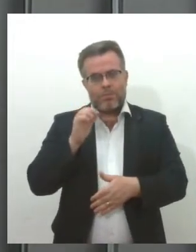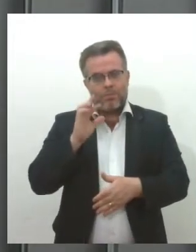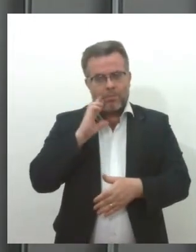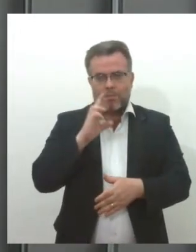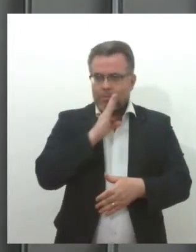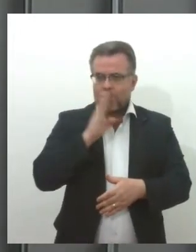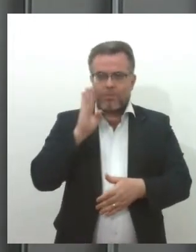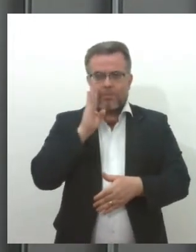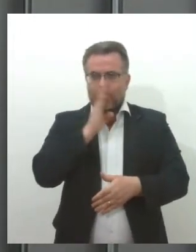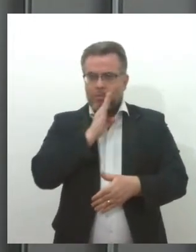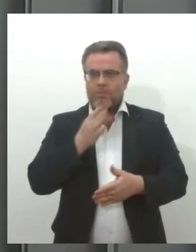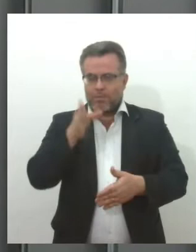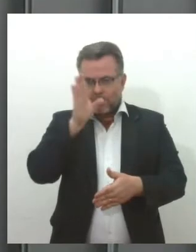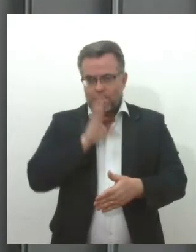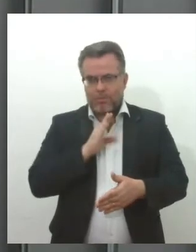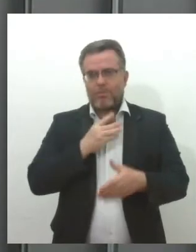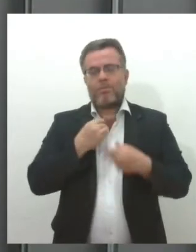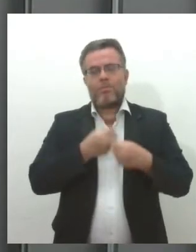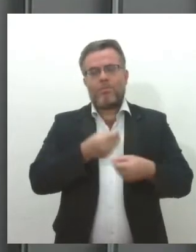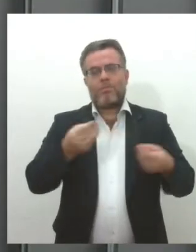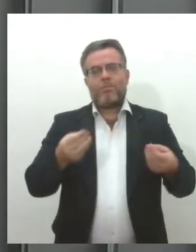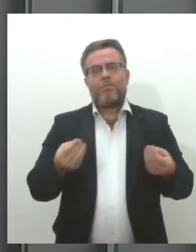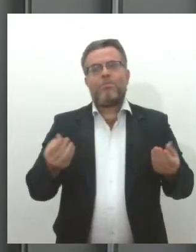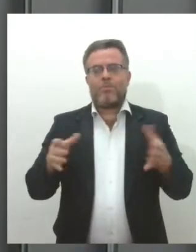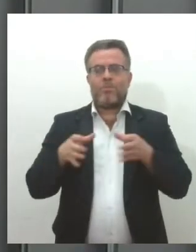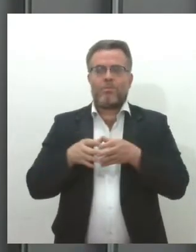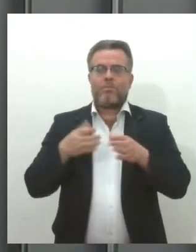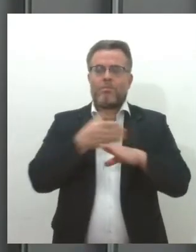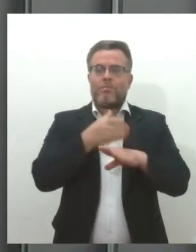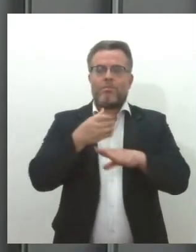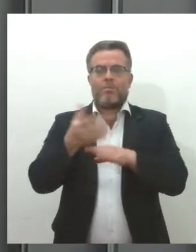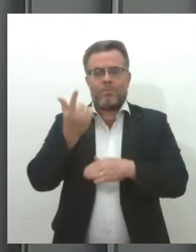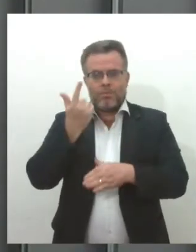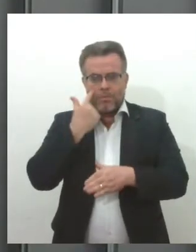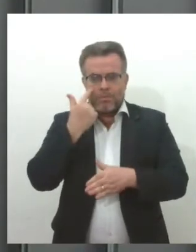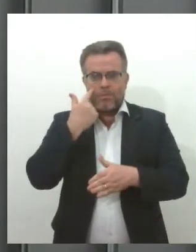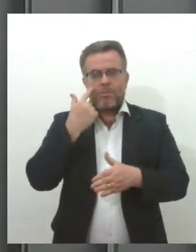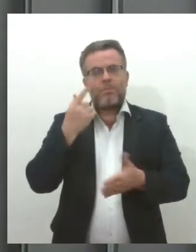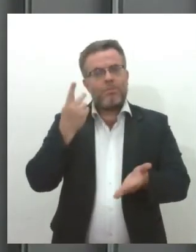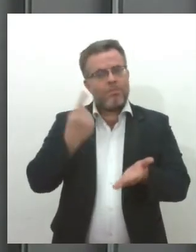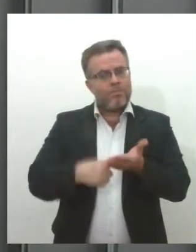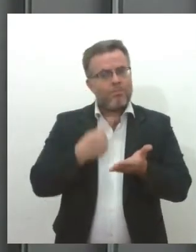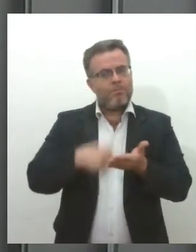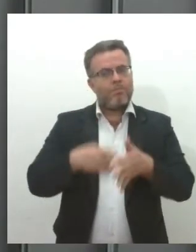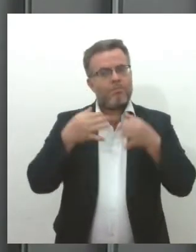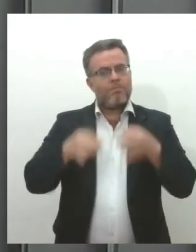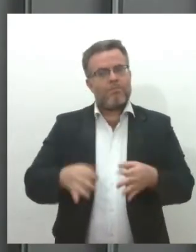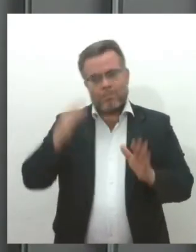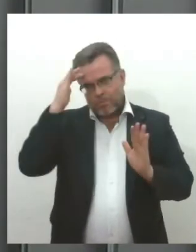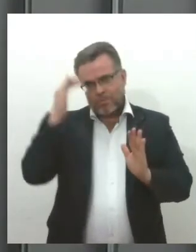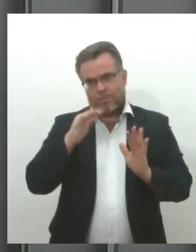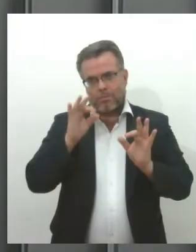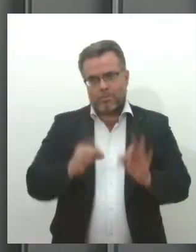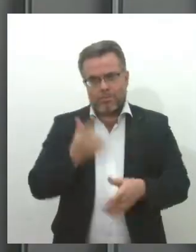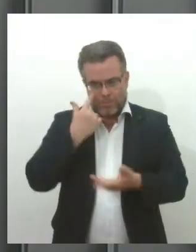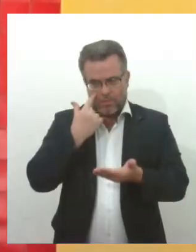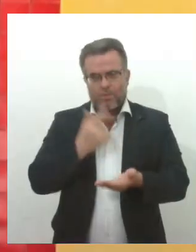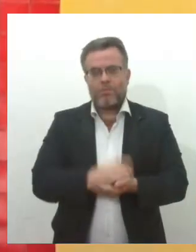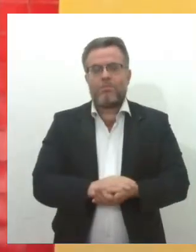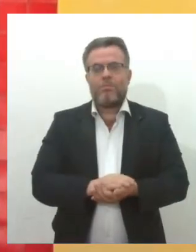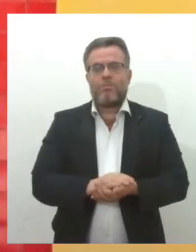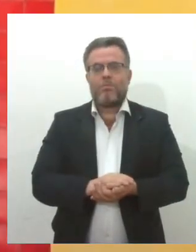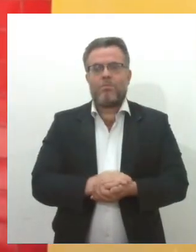potável de graça nossa equipe foi às ruas da capital para verificar se a lei vem sendo cumprida confira